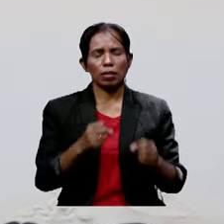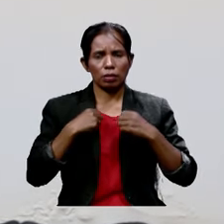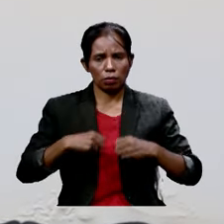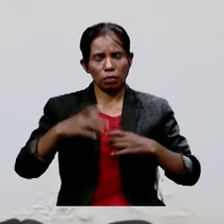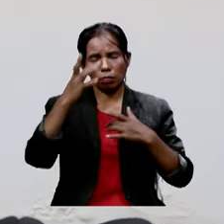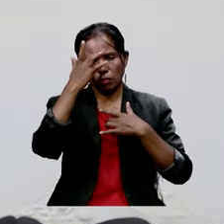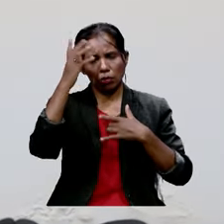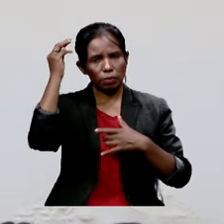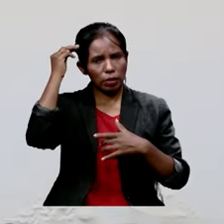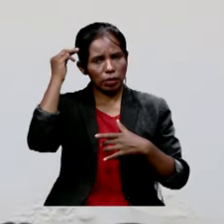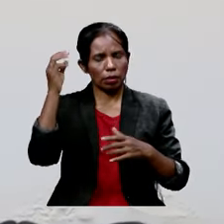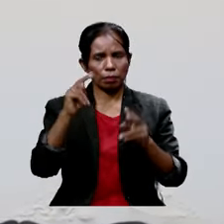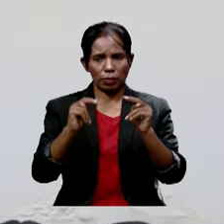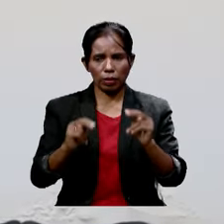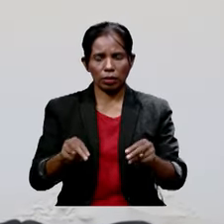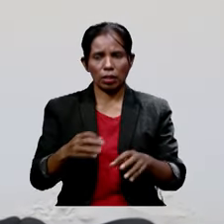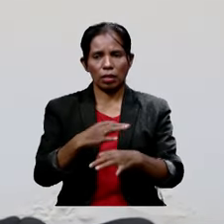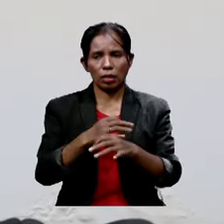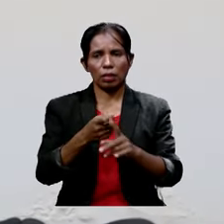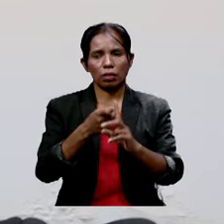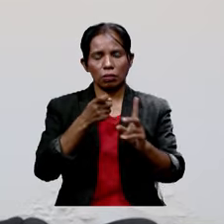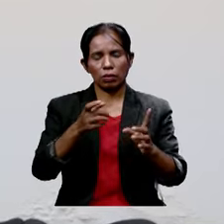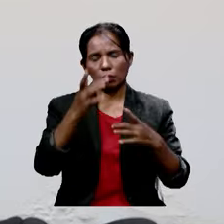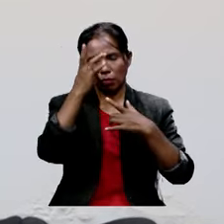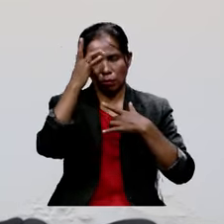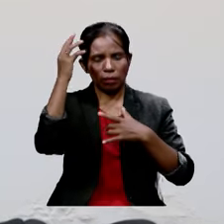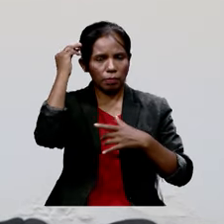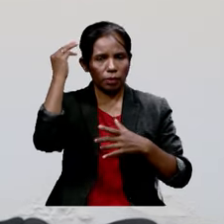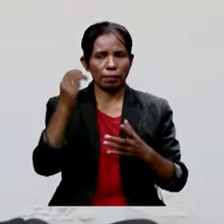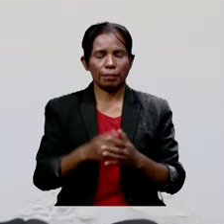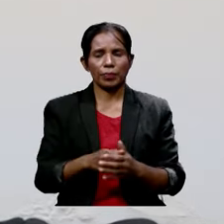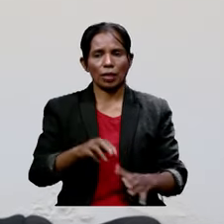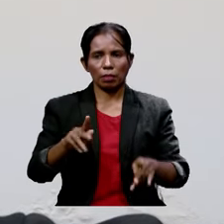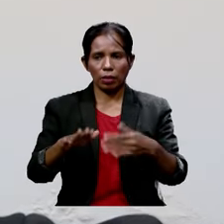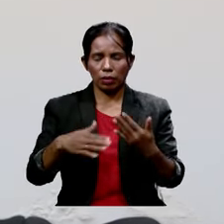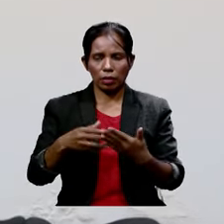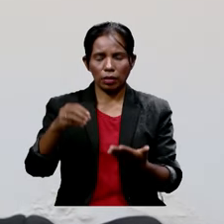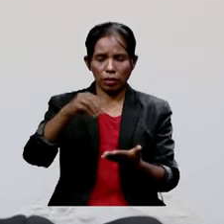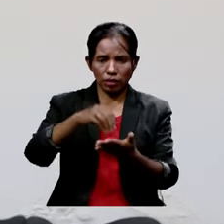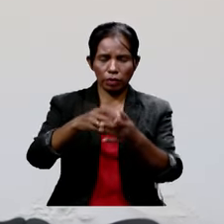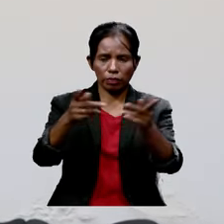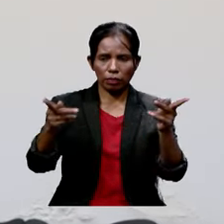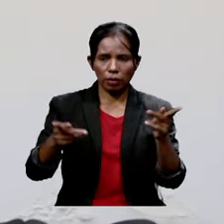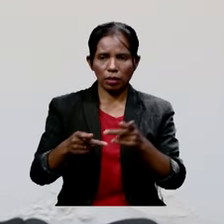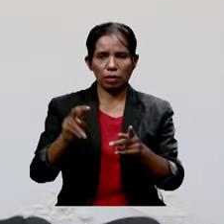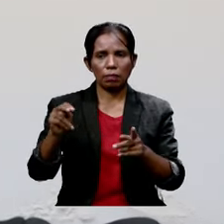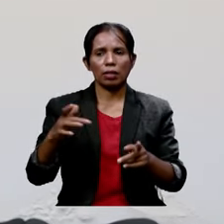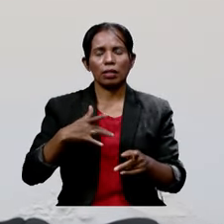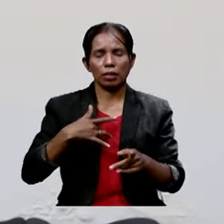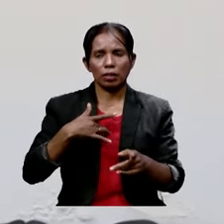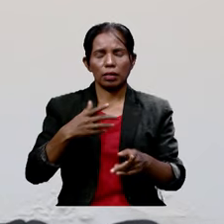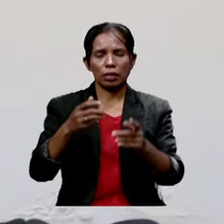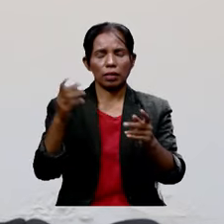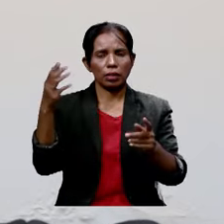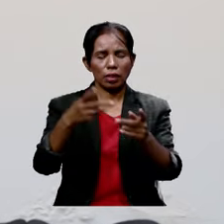Se saúde mental precisa recupera ne liusi mental. Antau comunidade cria ambiente atu nebele sinti seguro ia